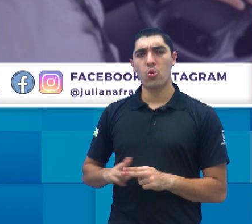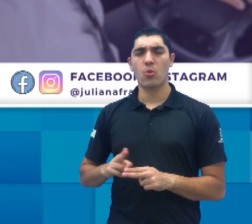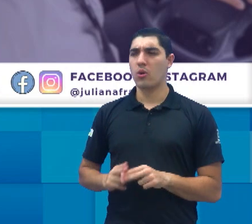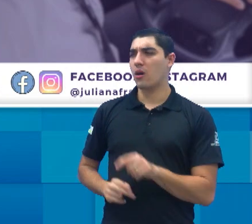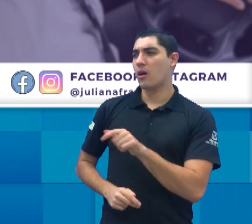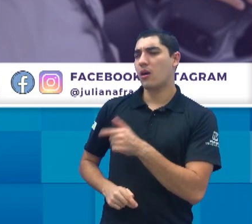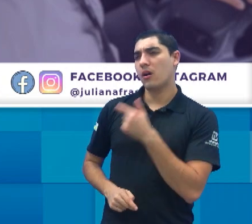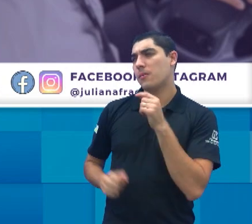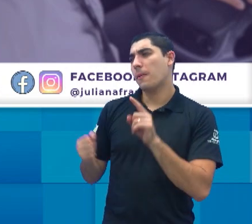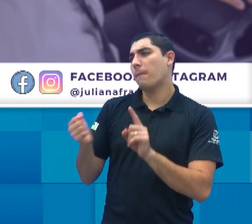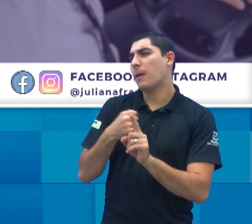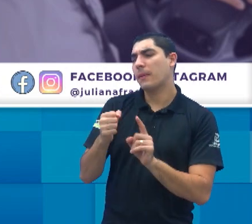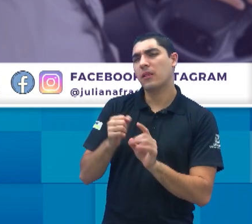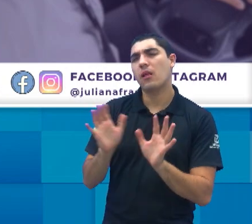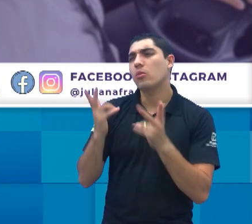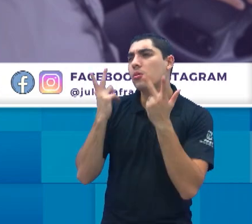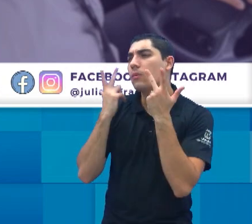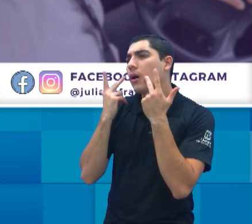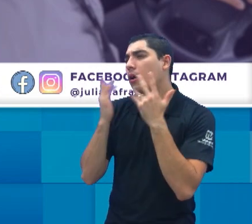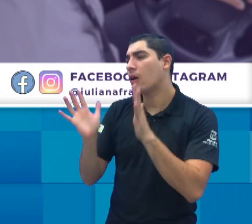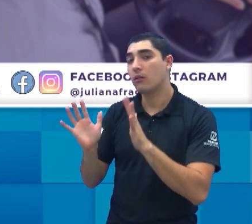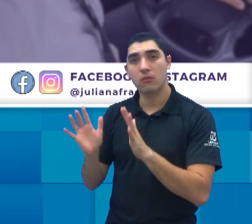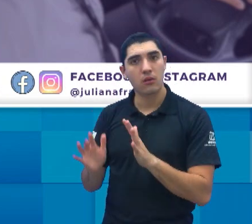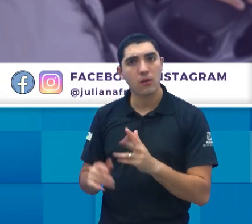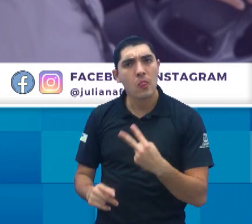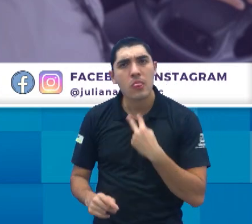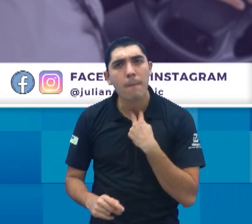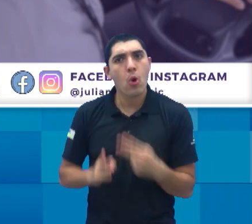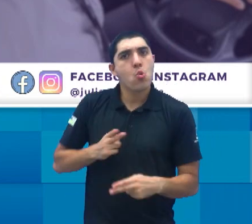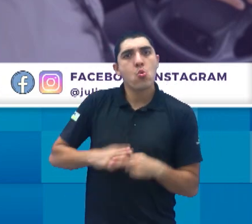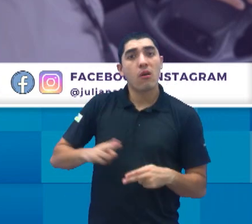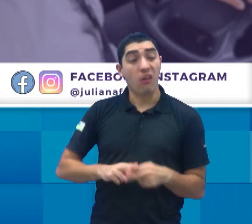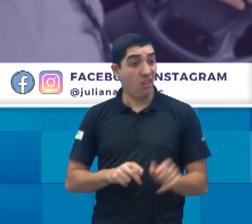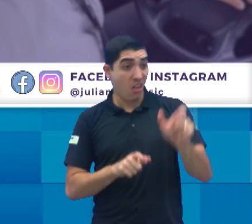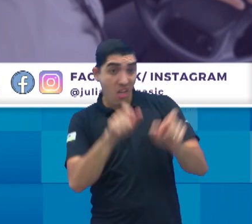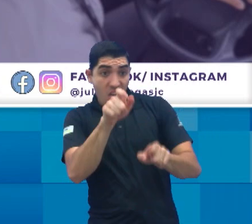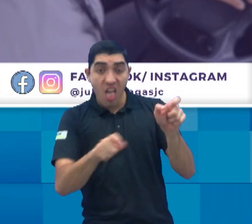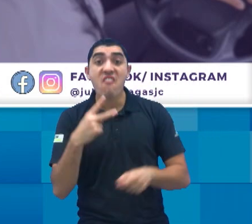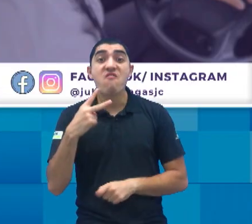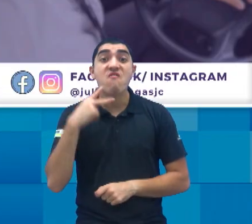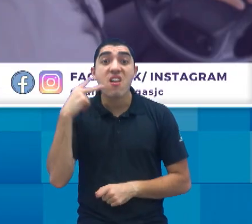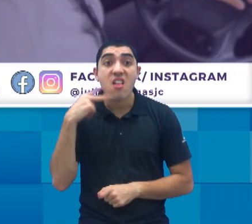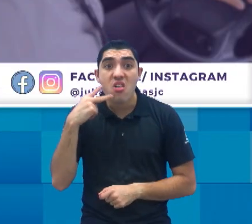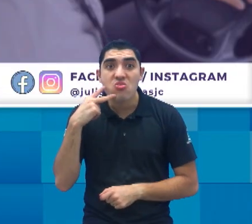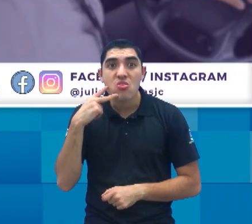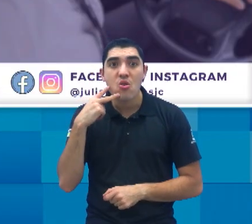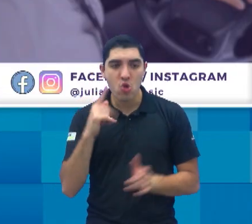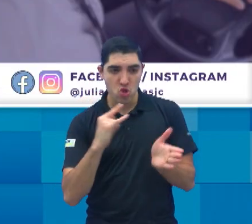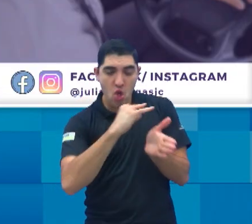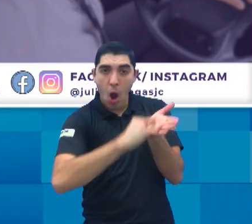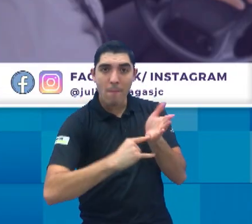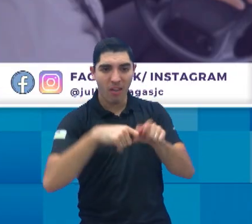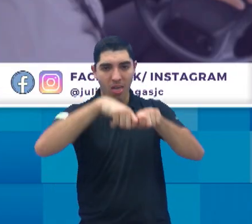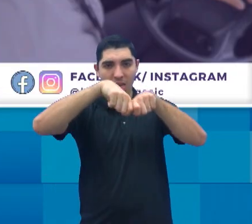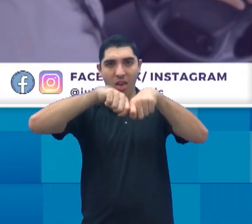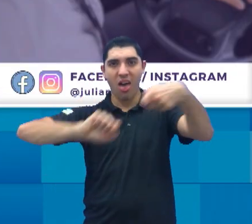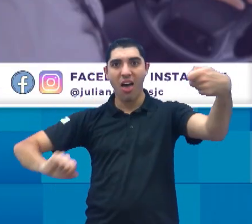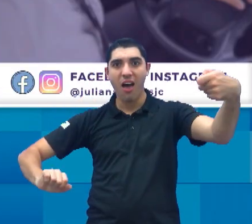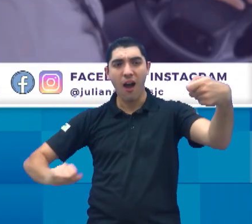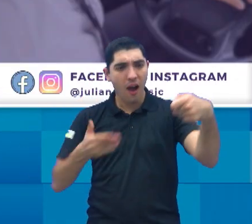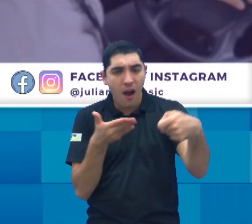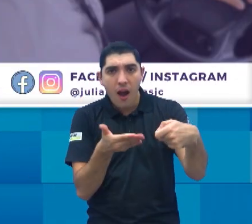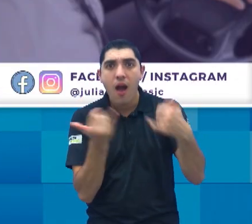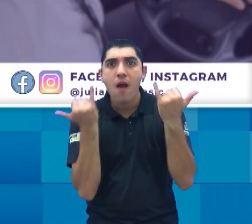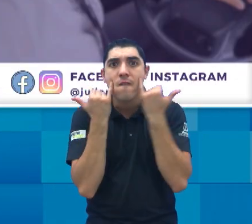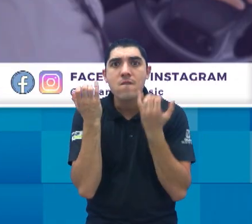machucam, ela começa com vereadores rasgando cartilhas que contêm informação,